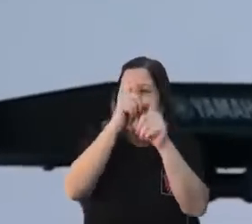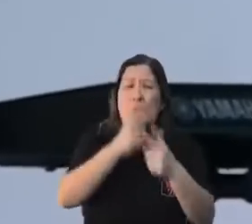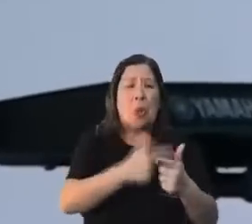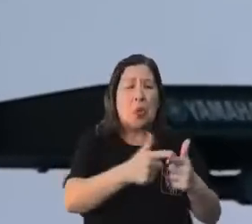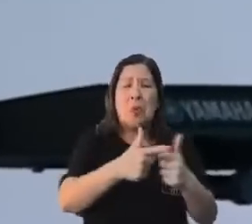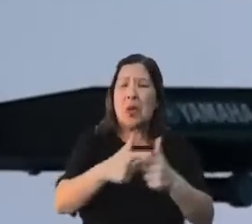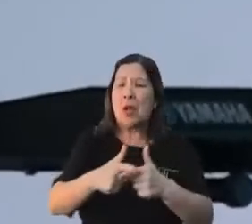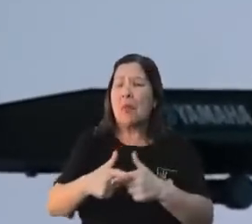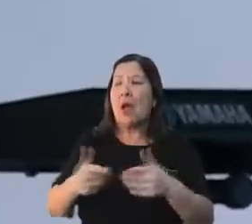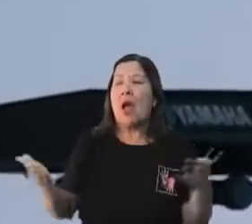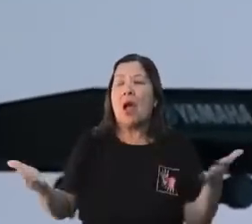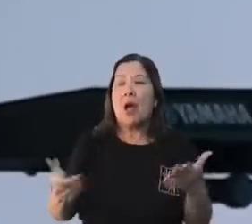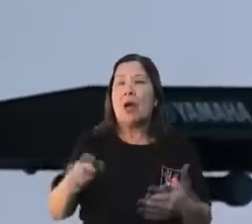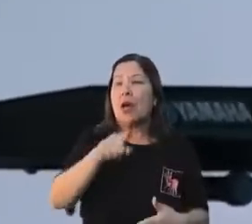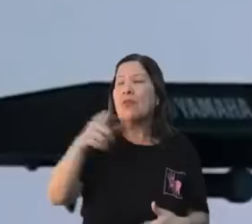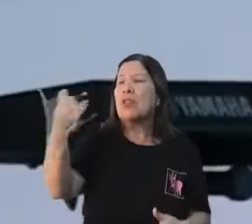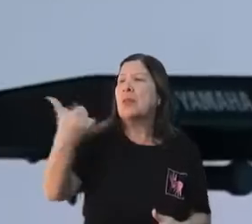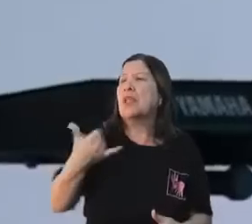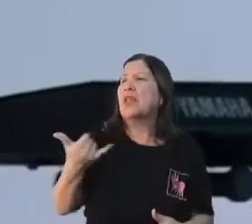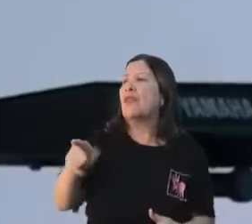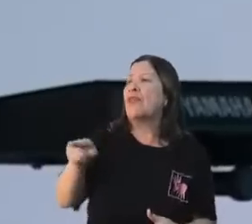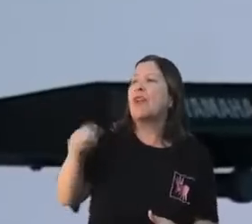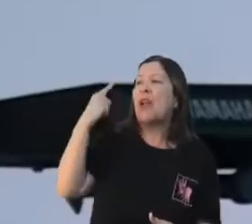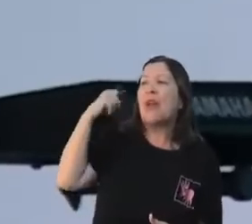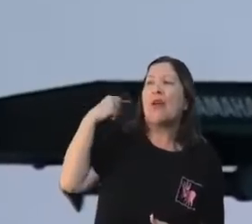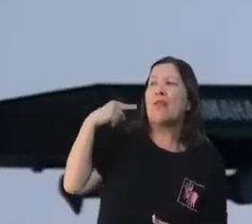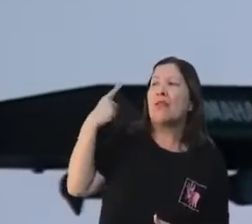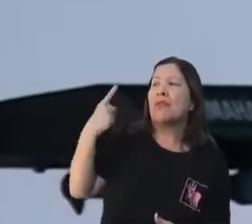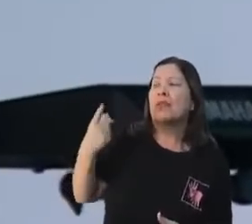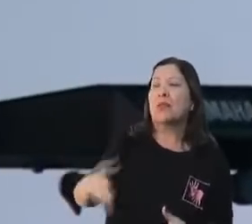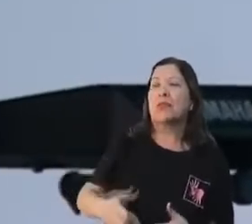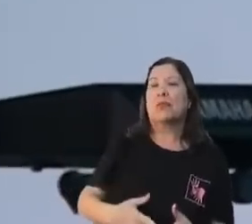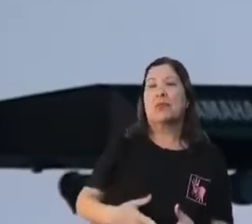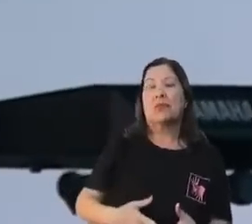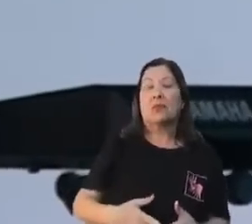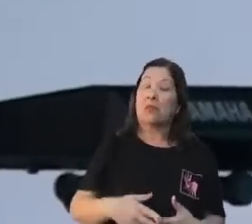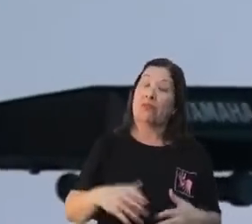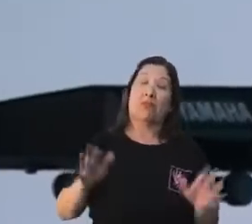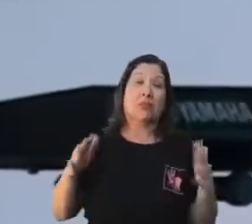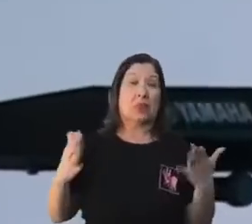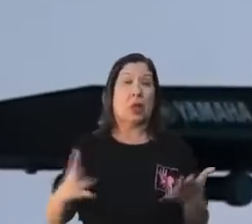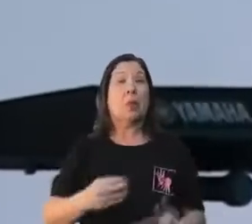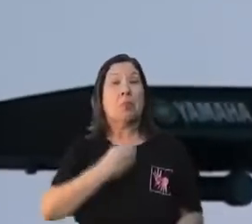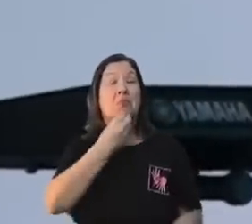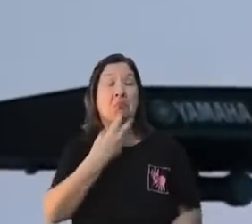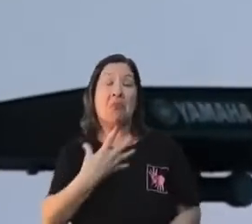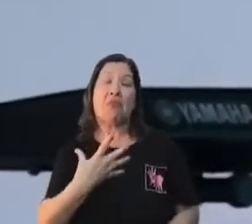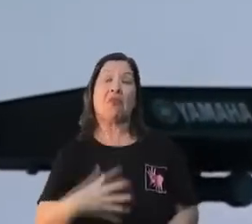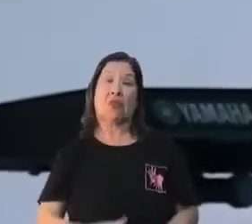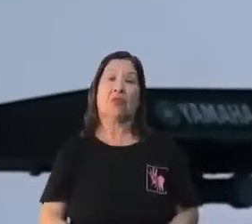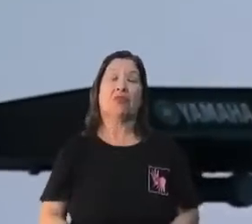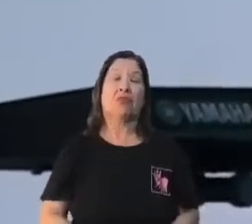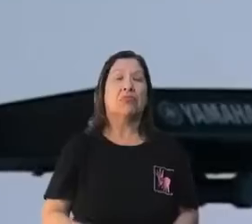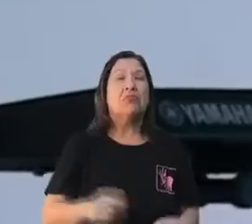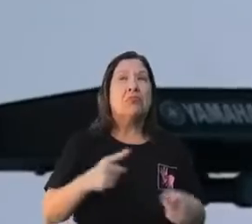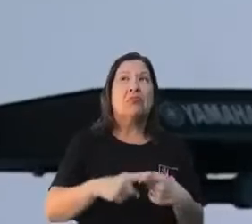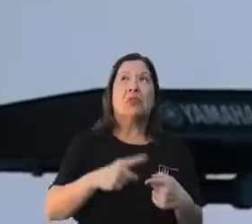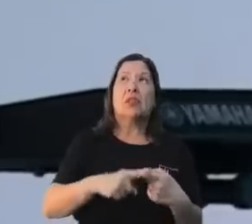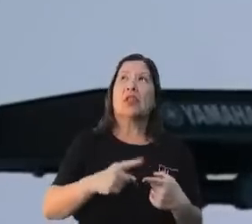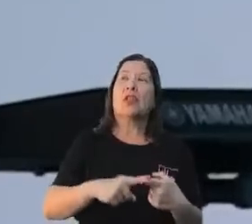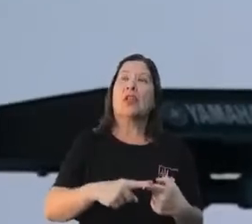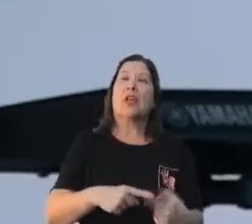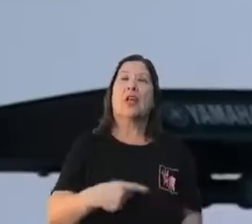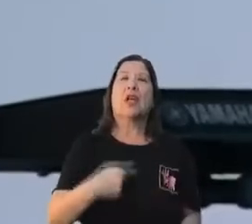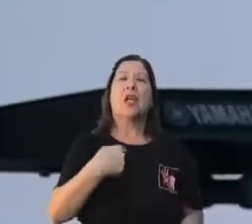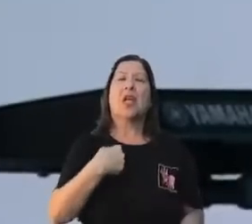louco? E ele pensou assim: boa é essa palavra, porque pelo menos eu